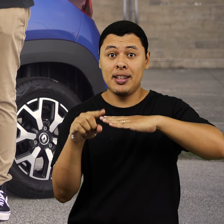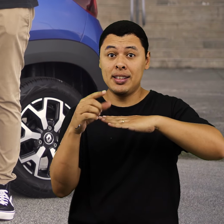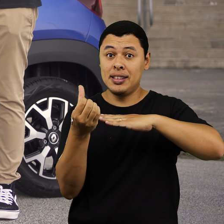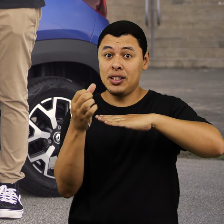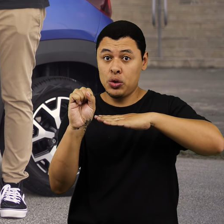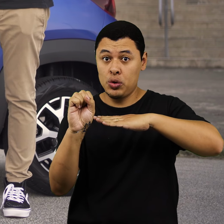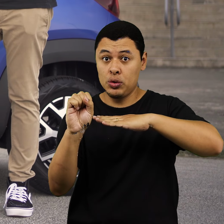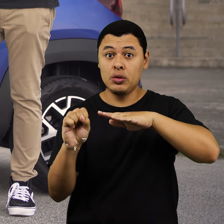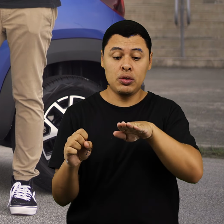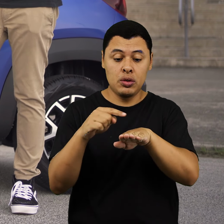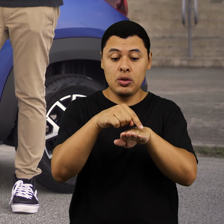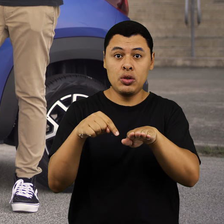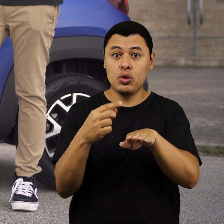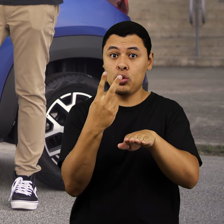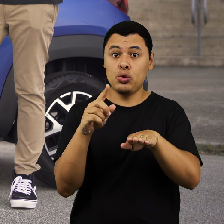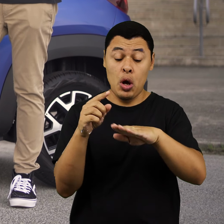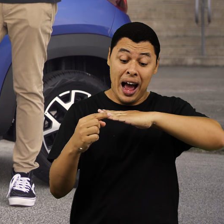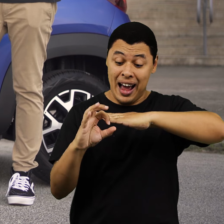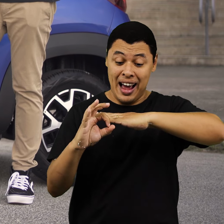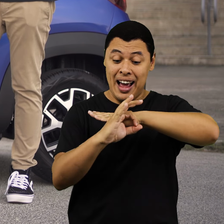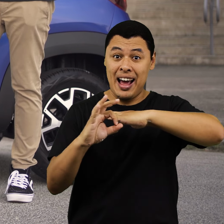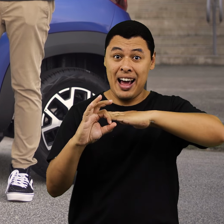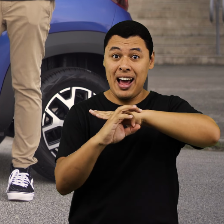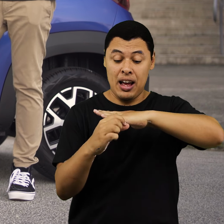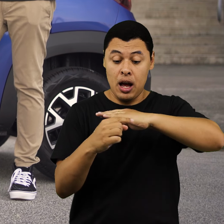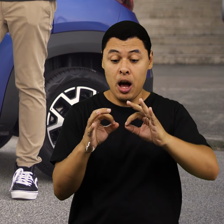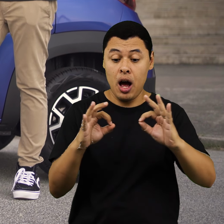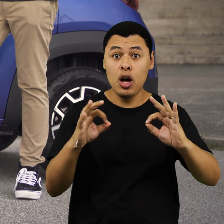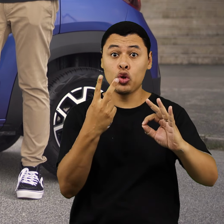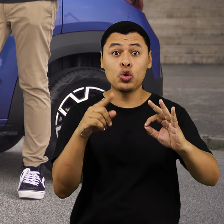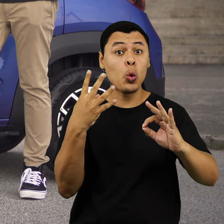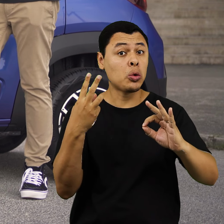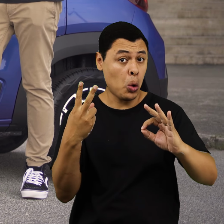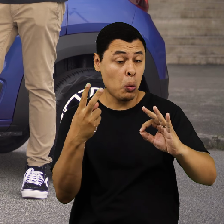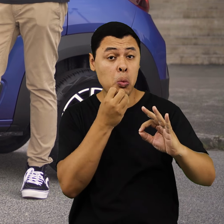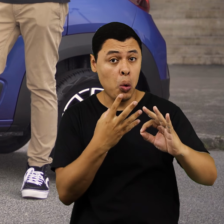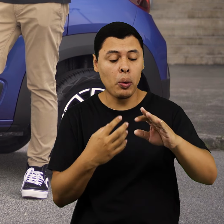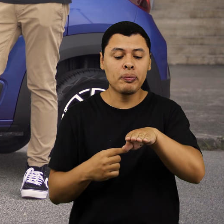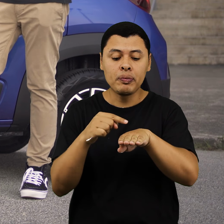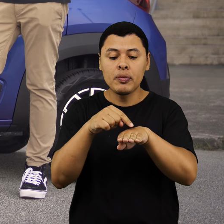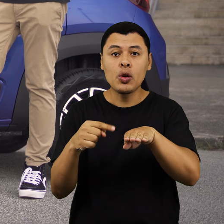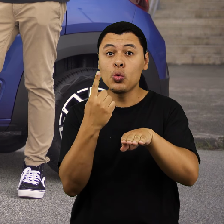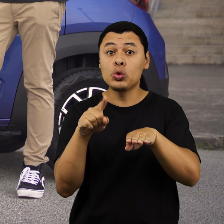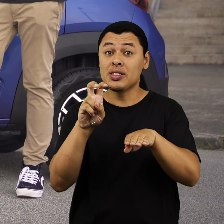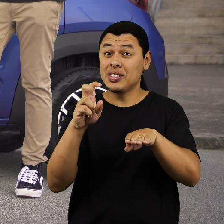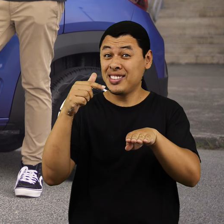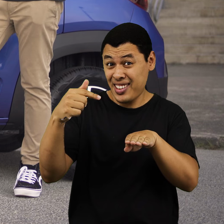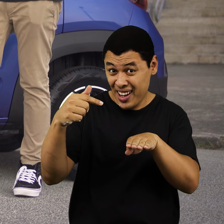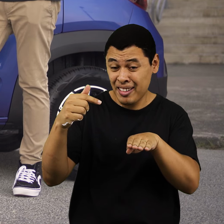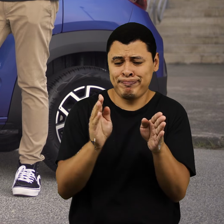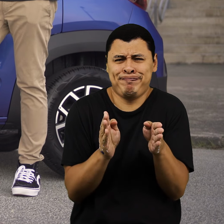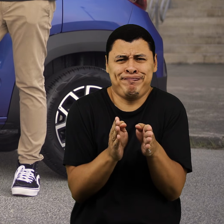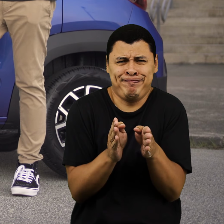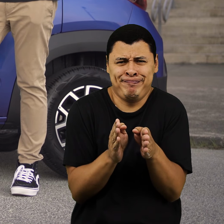comprimento, 2,42 m de entre-eixos, isso é interessante, é um bom entre-eixos, apesar do carro ser bem curto, 1,57 m de largura, então um carro bem